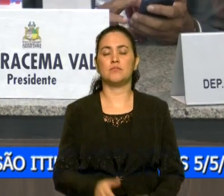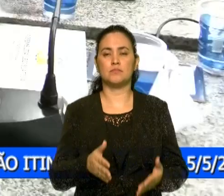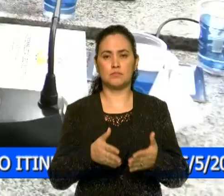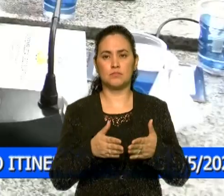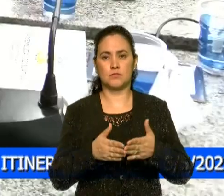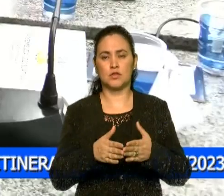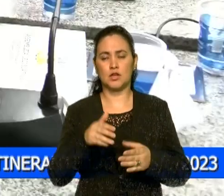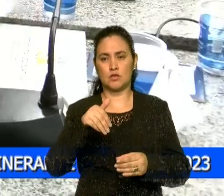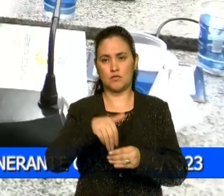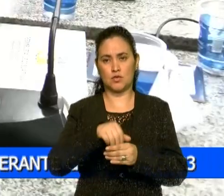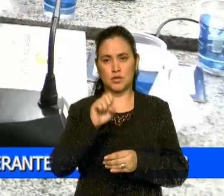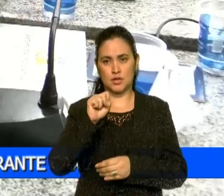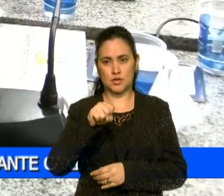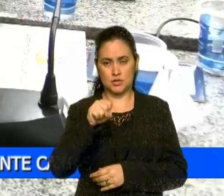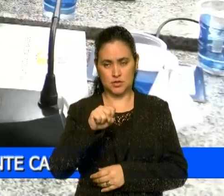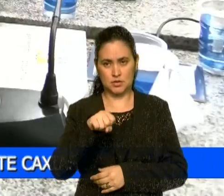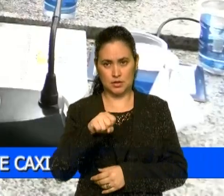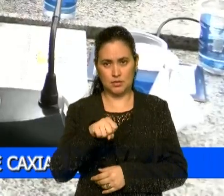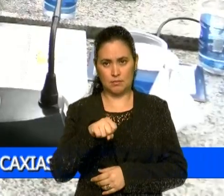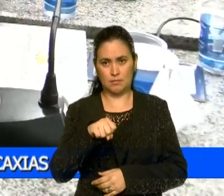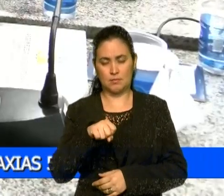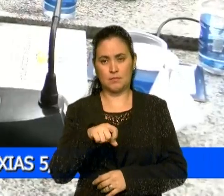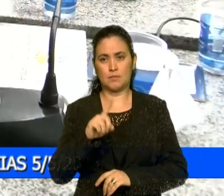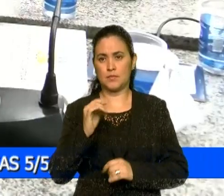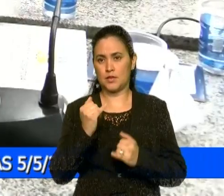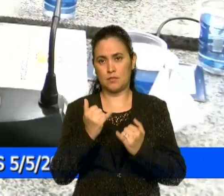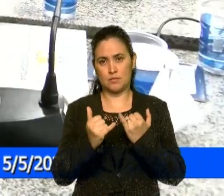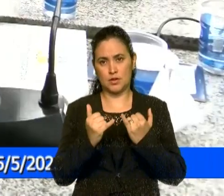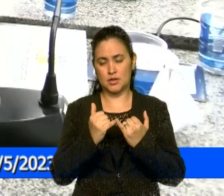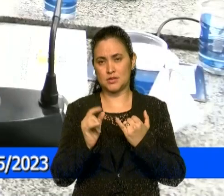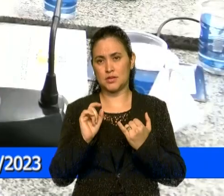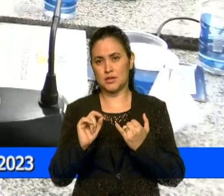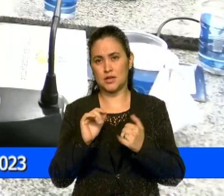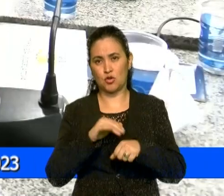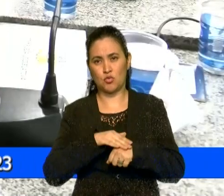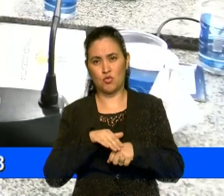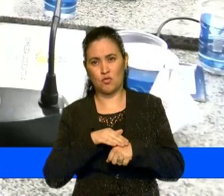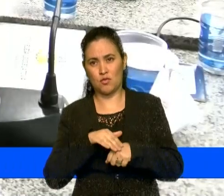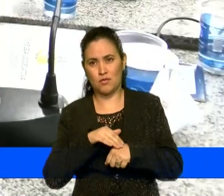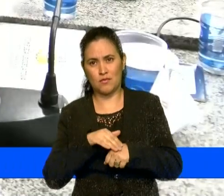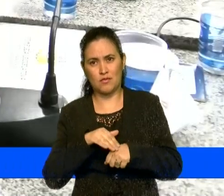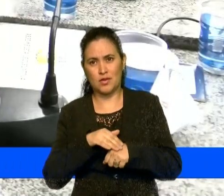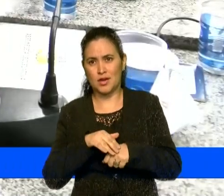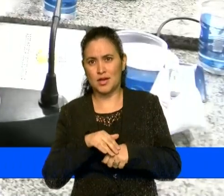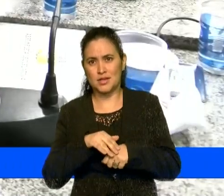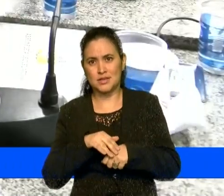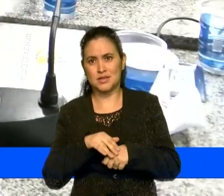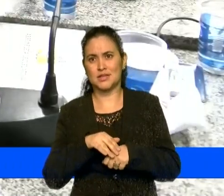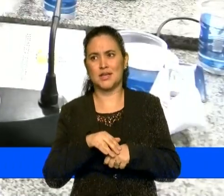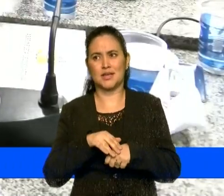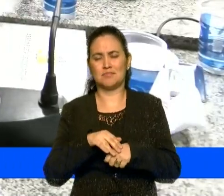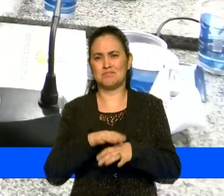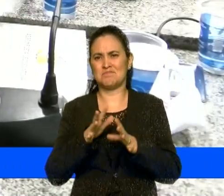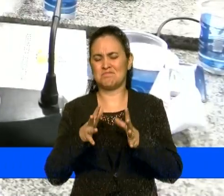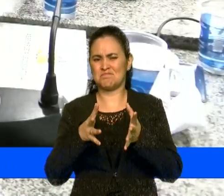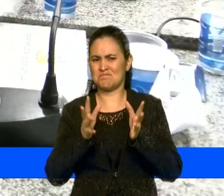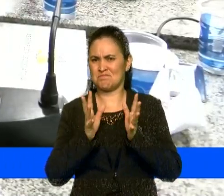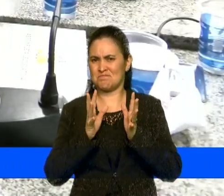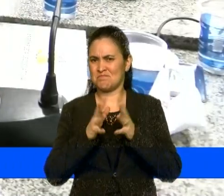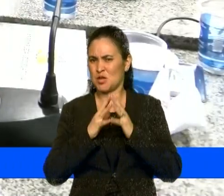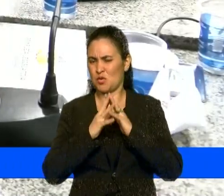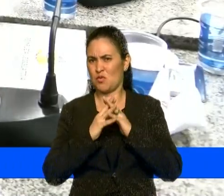para não parecer conversa de doido lá quando a gente retornar para São Luís, vou fazer algumas considerações sobre o projeto,